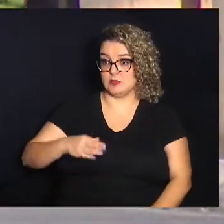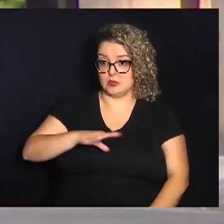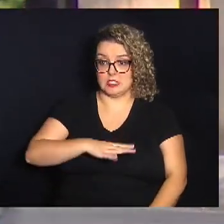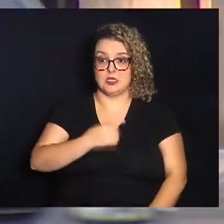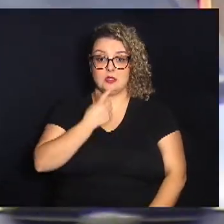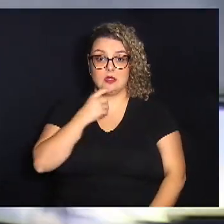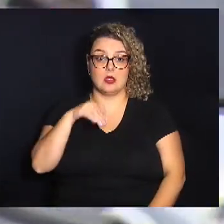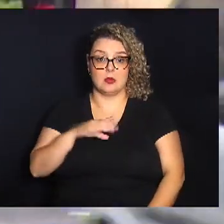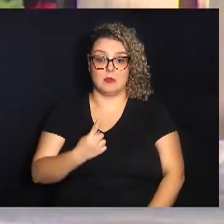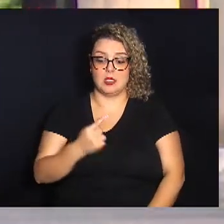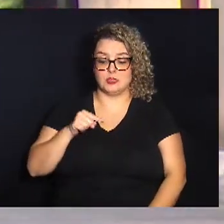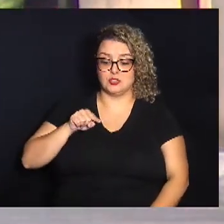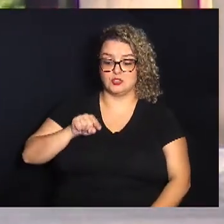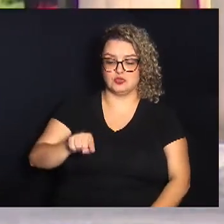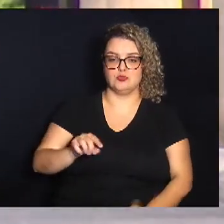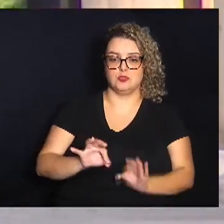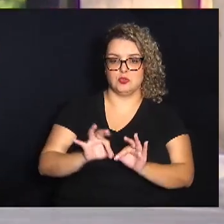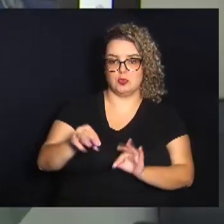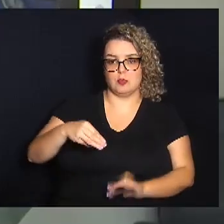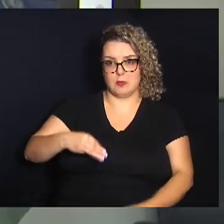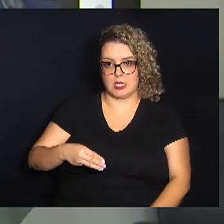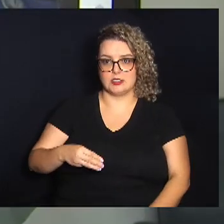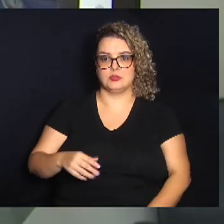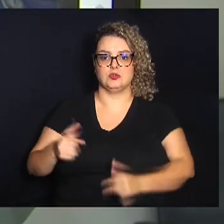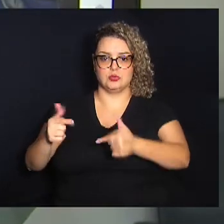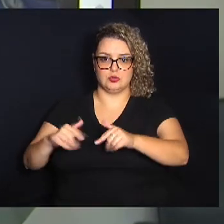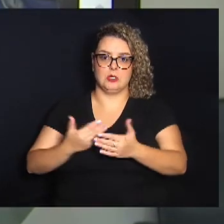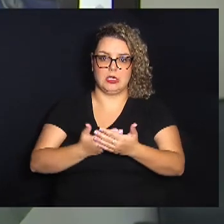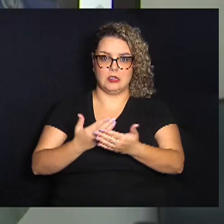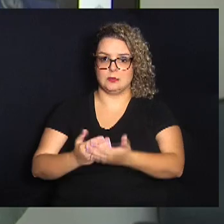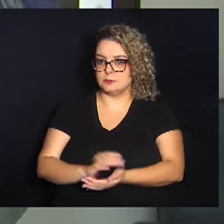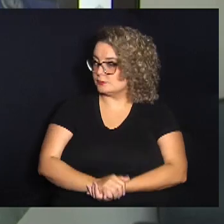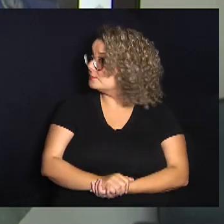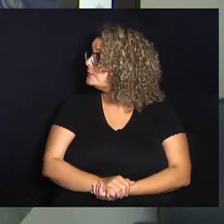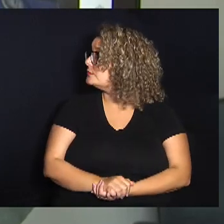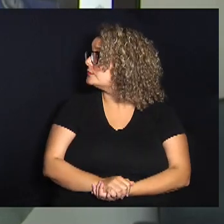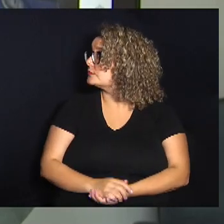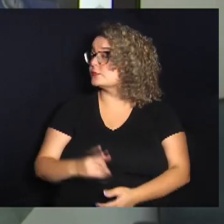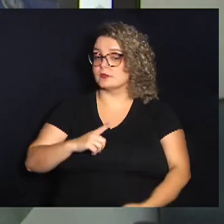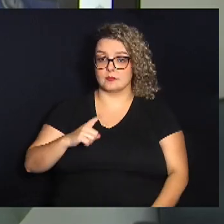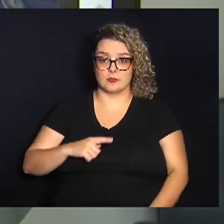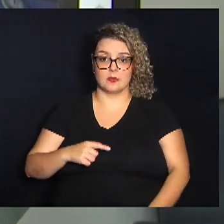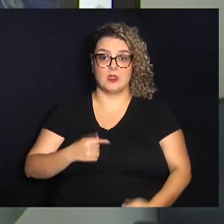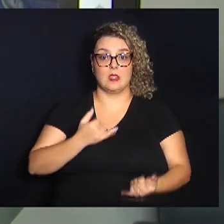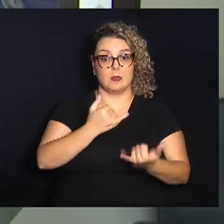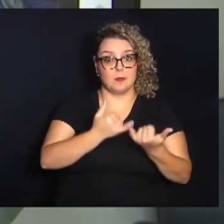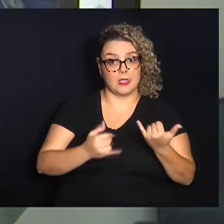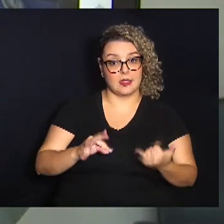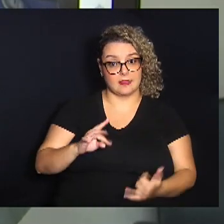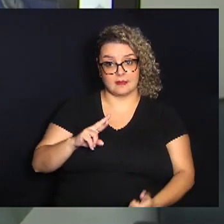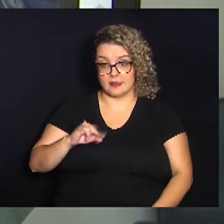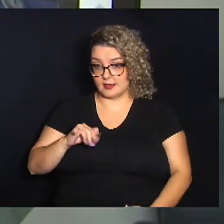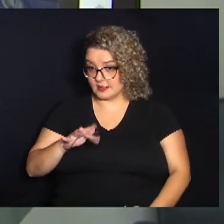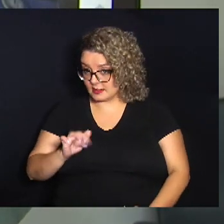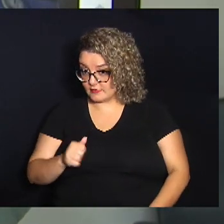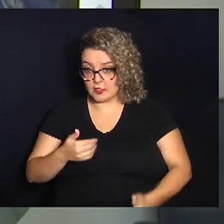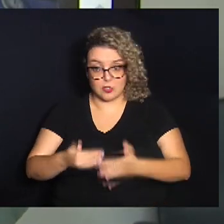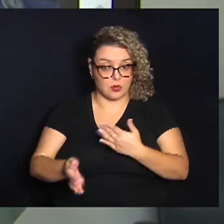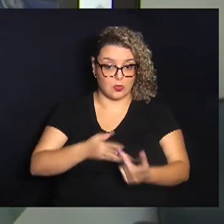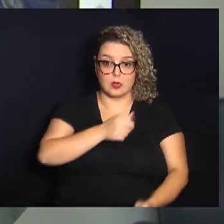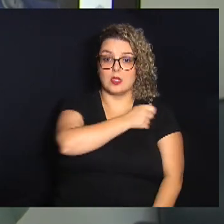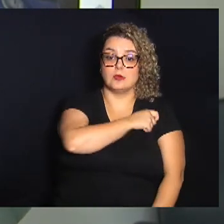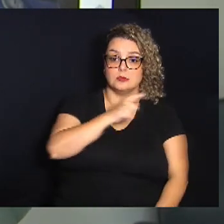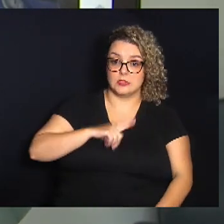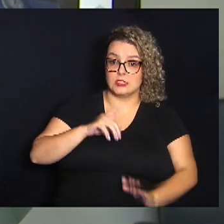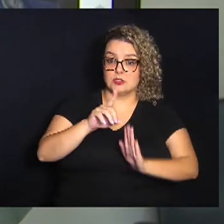mais de 1.000 metros do estabelecimento de ensino. Existem as possibilidades do meia tarifa, que qualquer aluno tem direito,